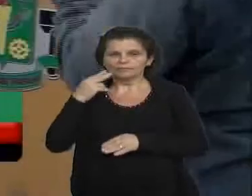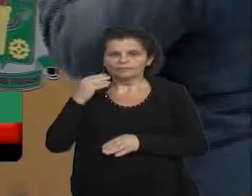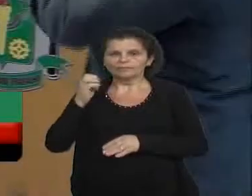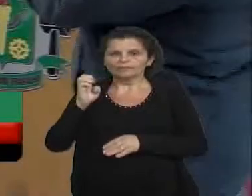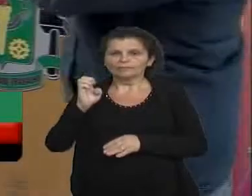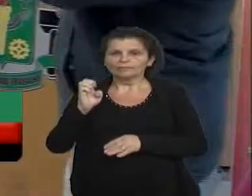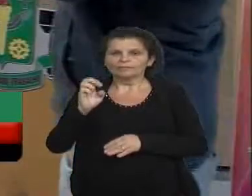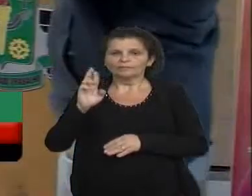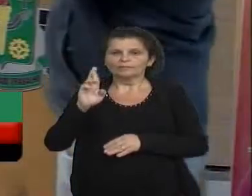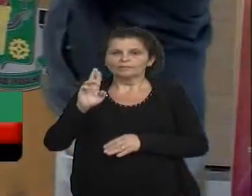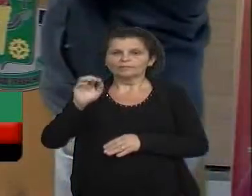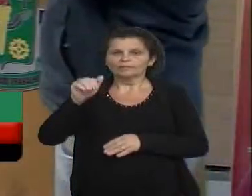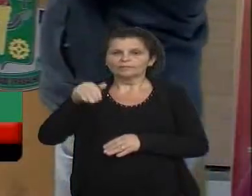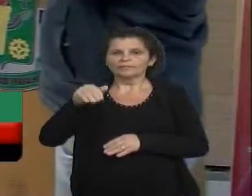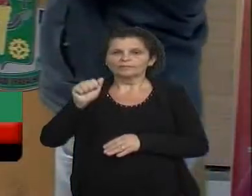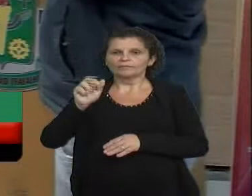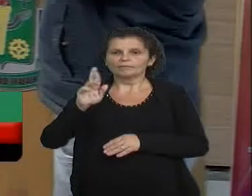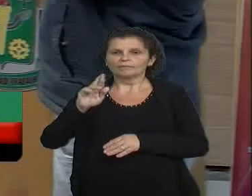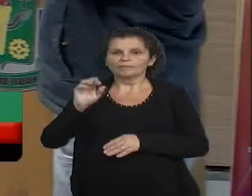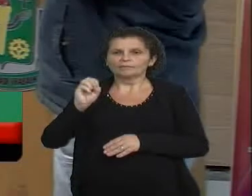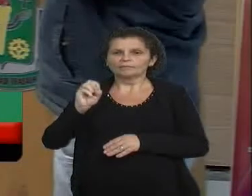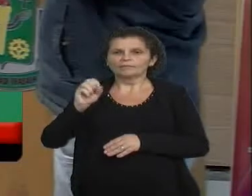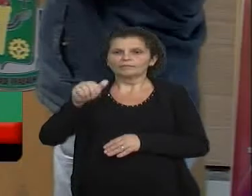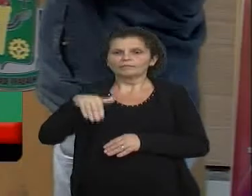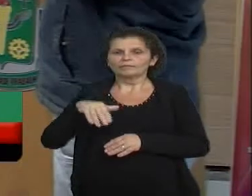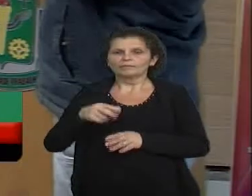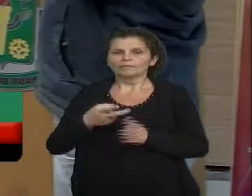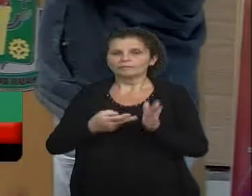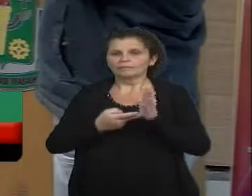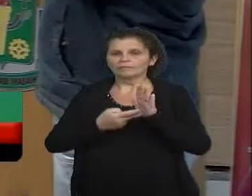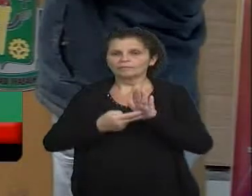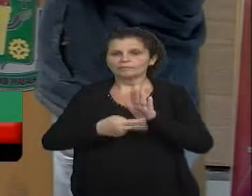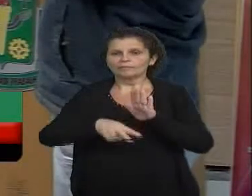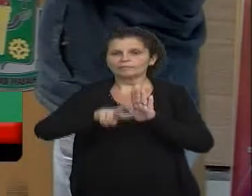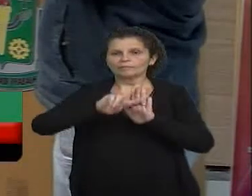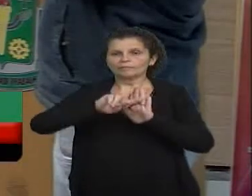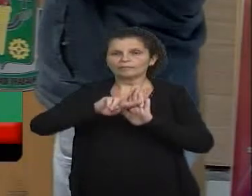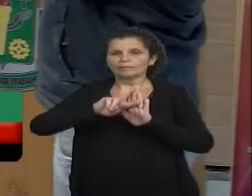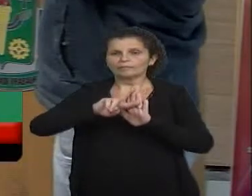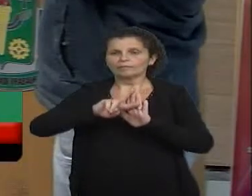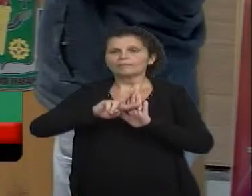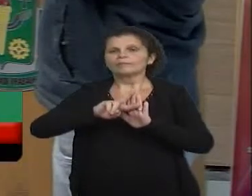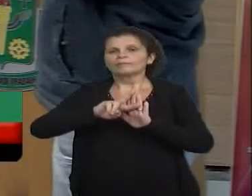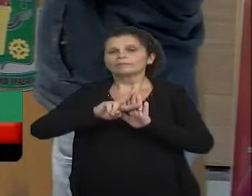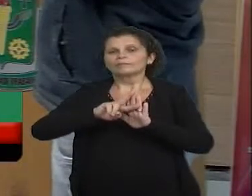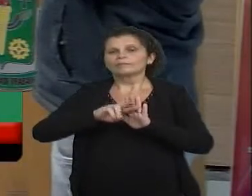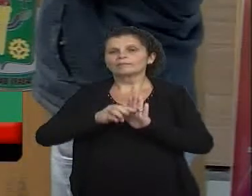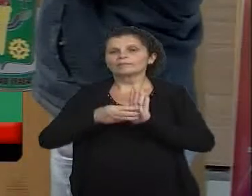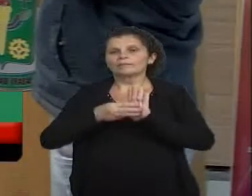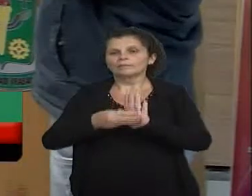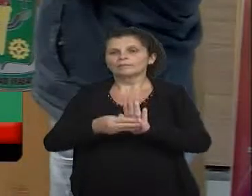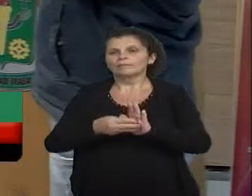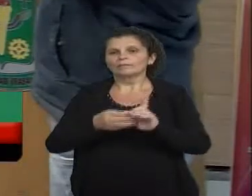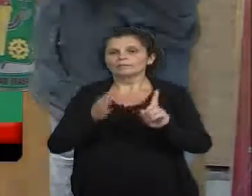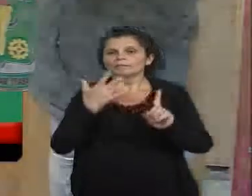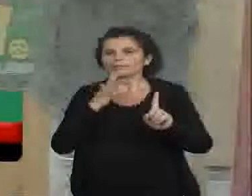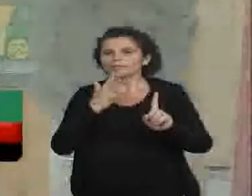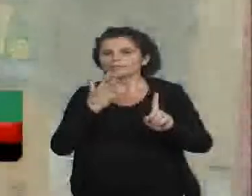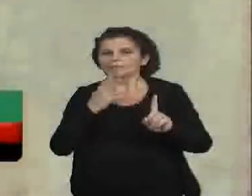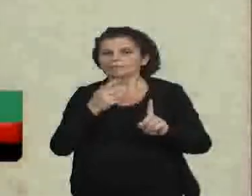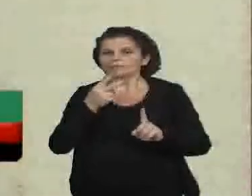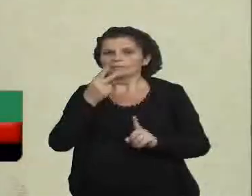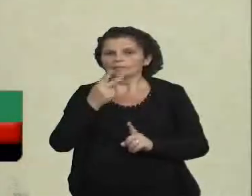Emerson Osasco. Presidente, gostaria de solicitar a inversão de pauta para a moção de aplauso